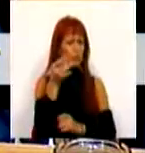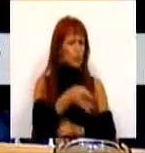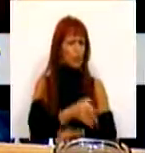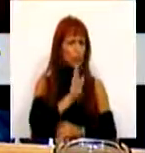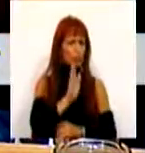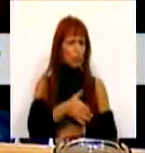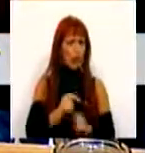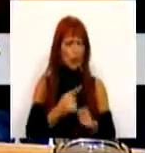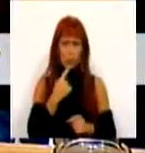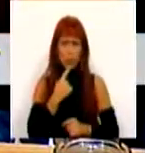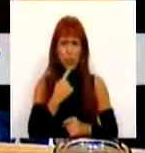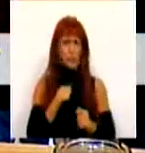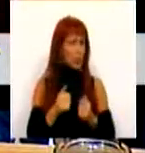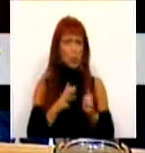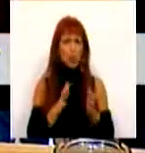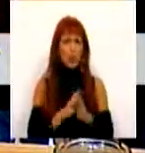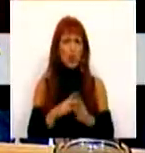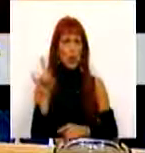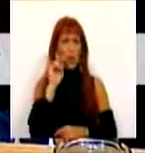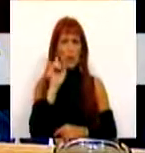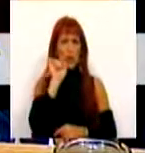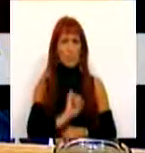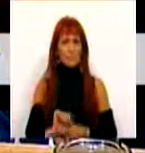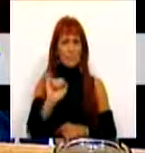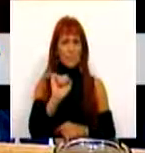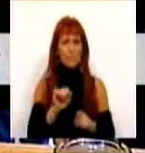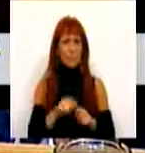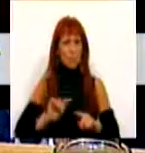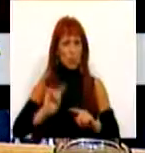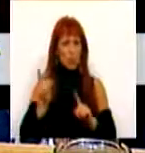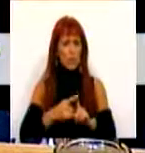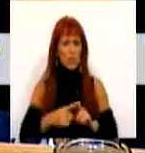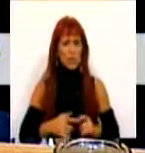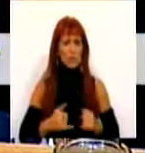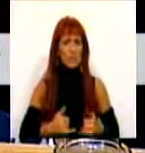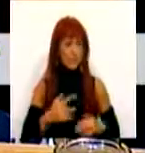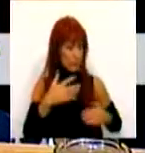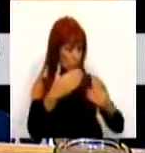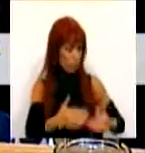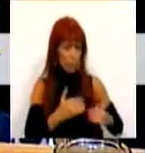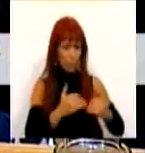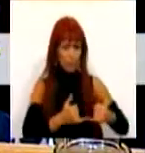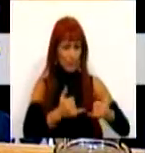ultrapassamos amplamente todos os valores dos anos intercalares.